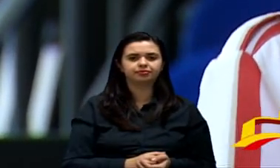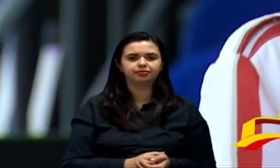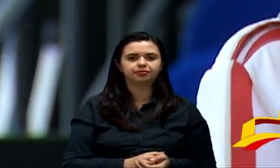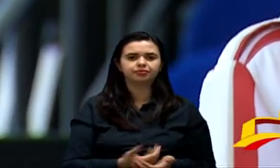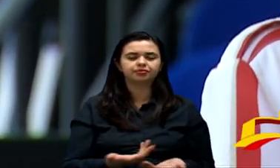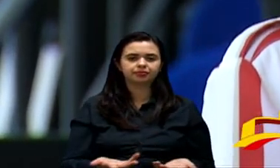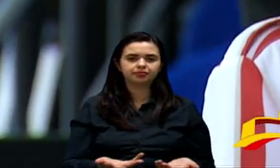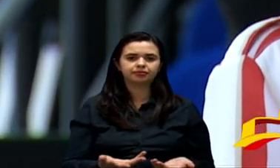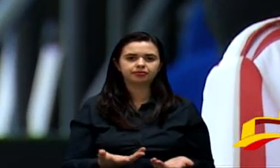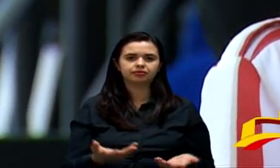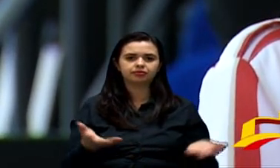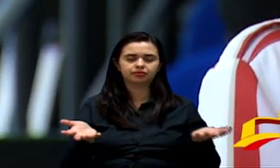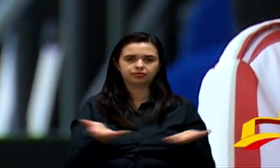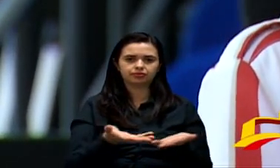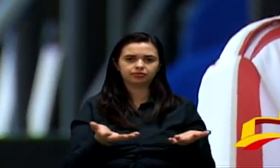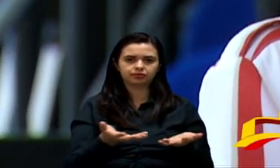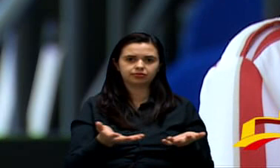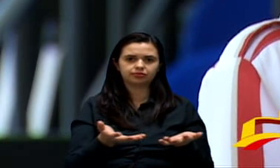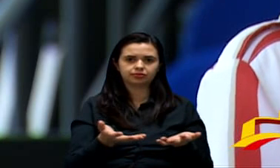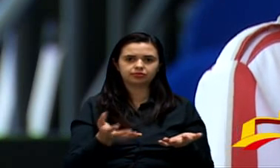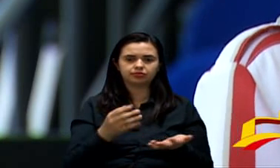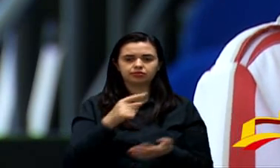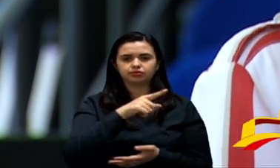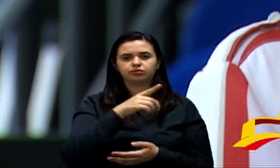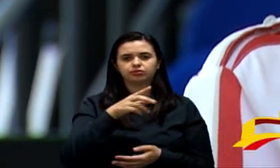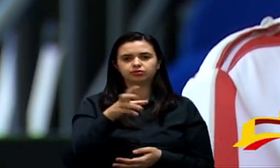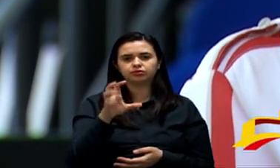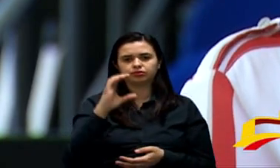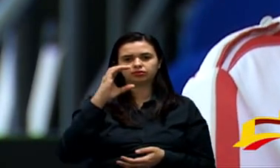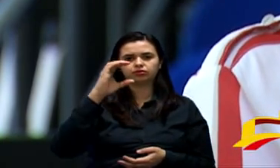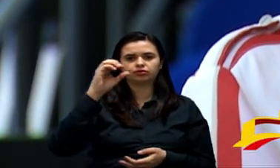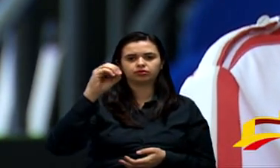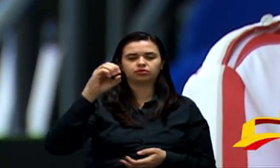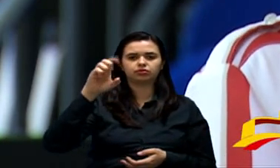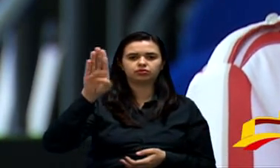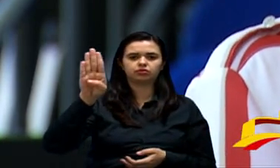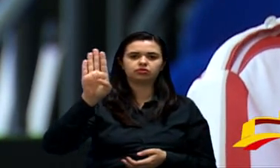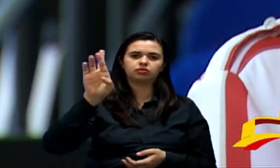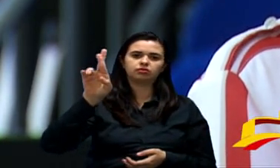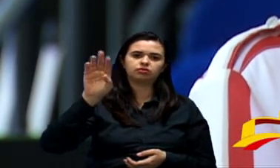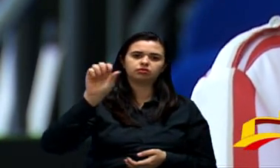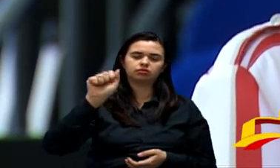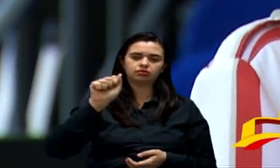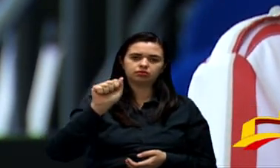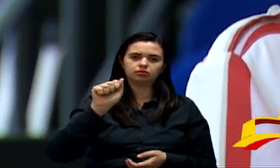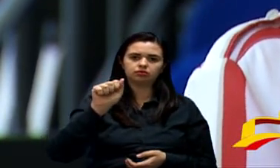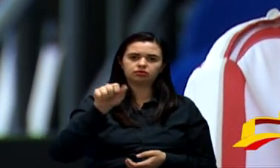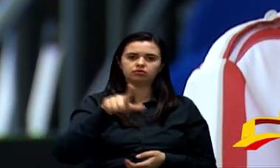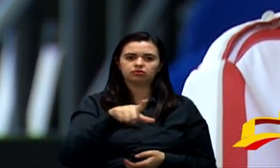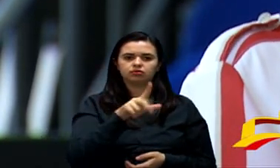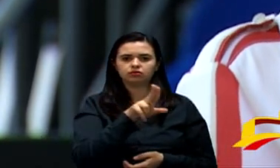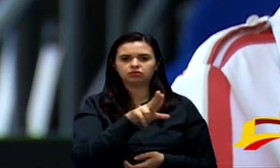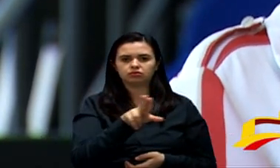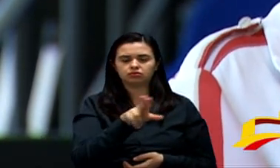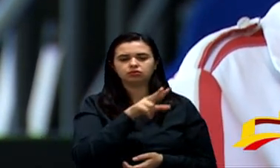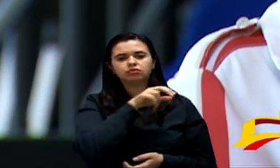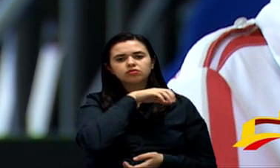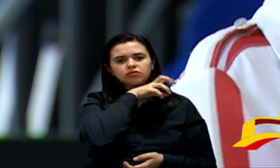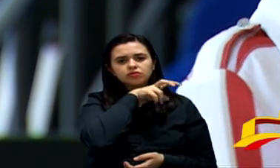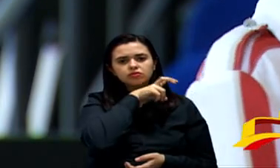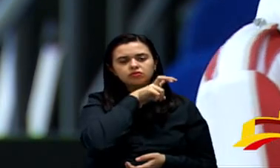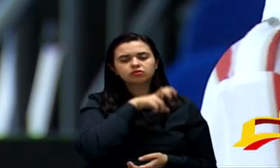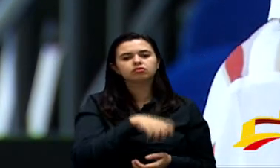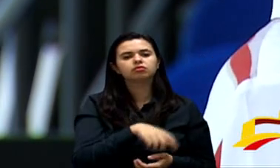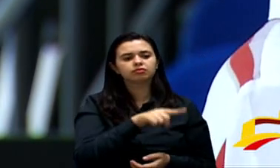o artista Cobra, né, ele tem várias, não só em São Paulo, mas no mundo, ele retrata as questões